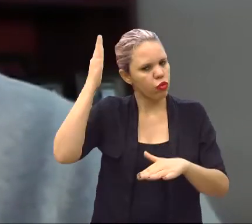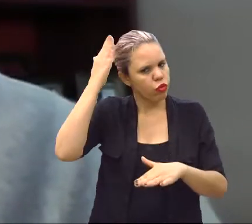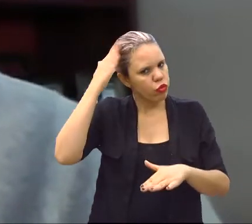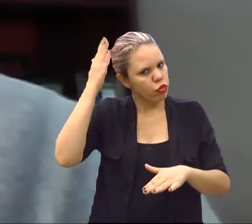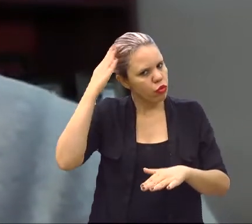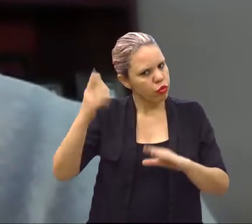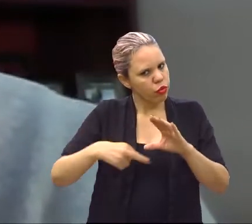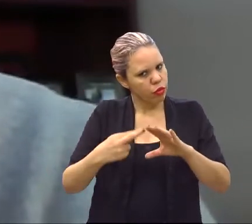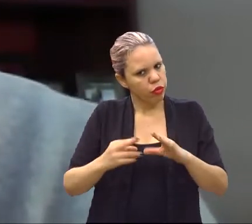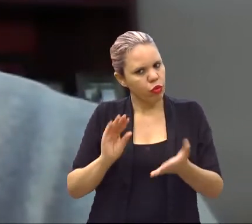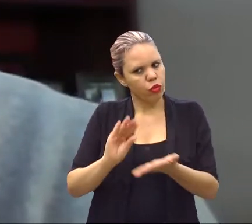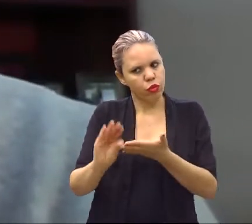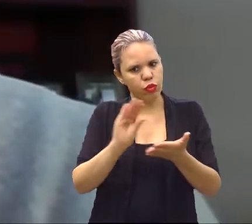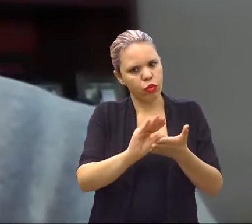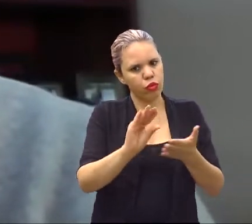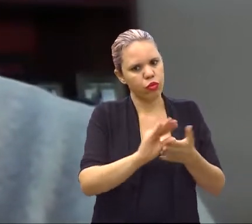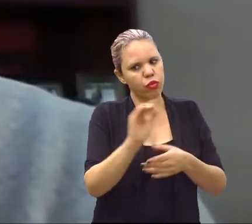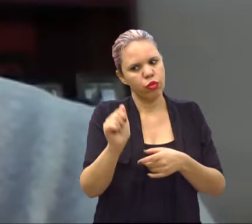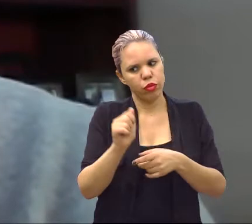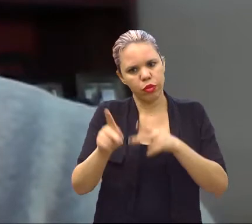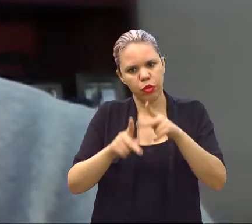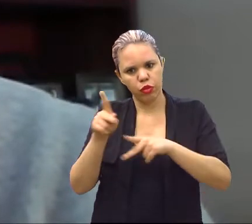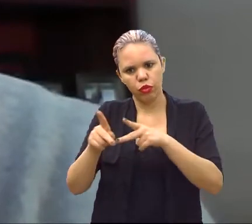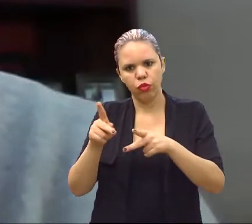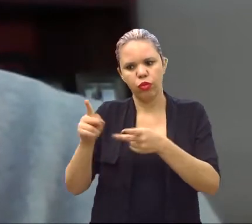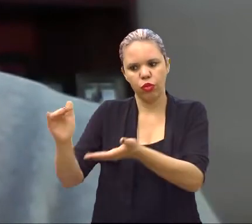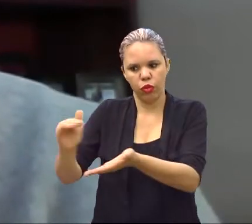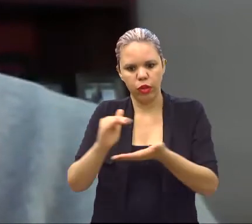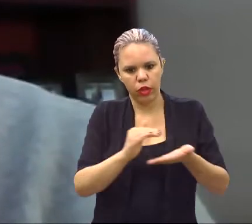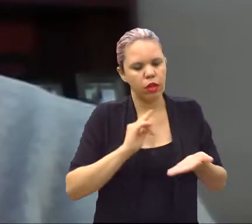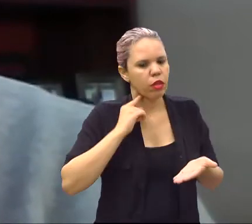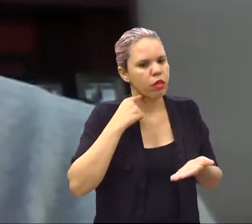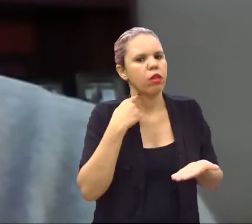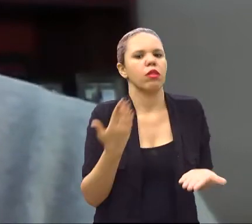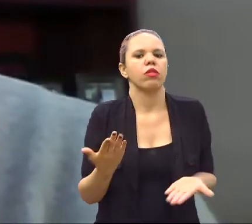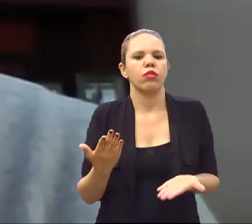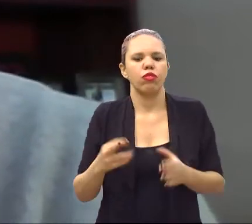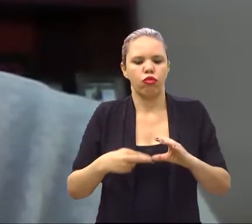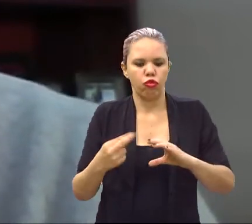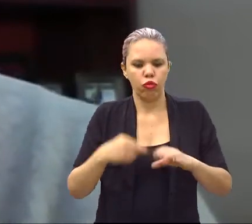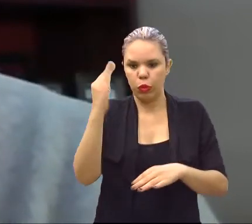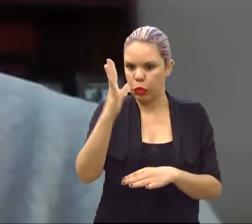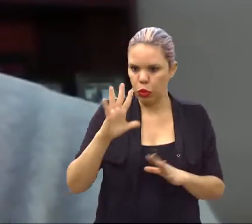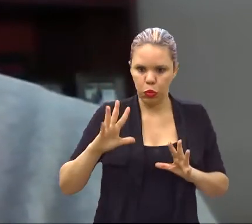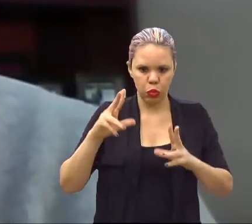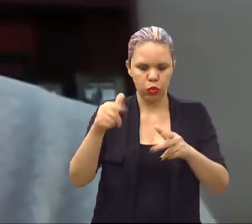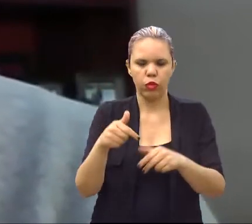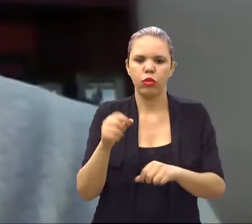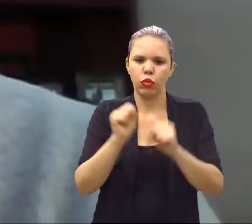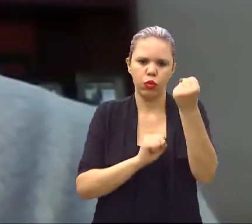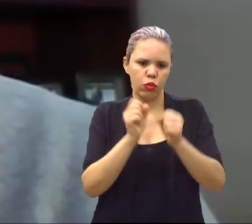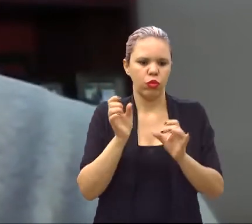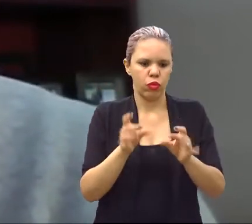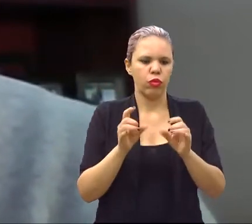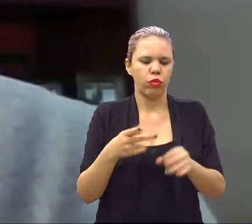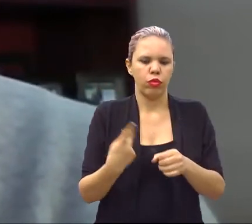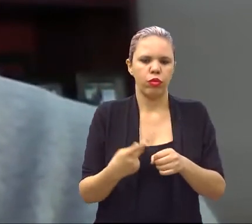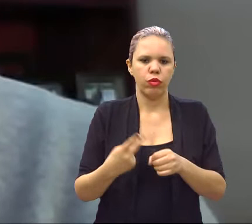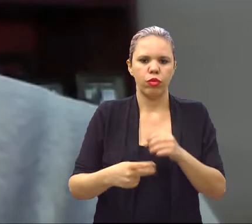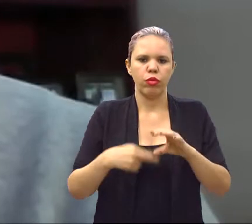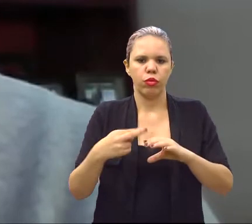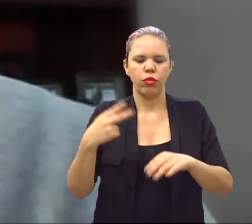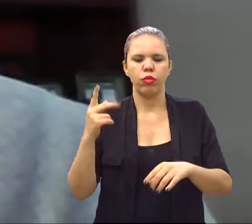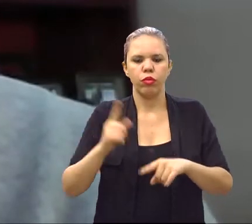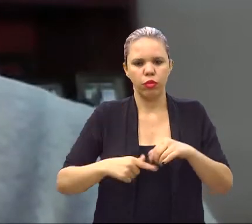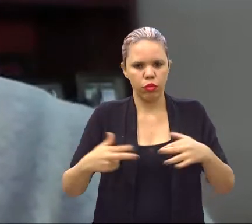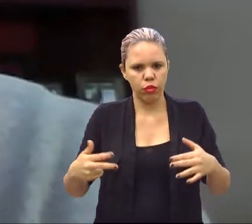ele faz investimentos nessas cooperativas de catadores, pelo Brasil todo. Então, a indústria que vende a sua embalagem,